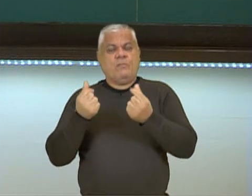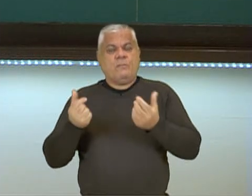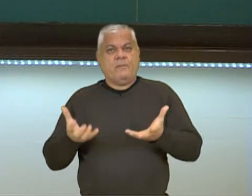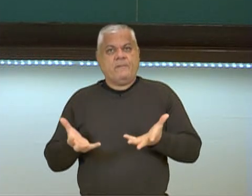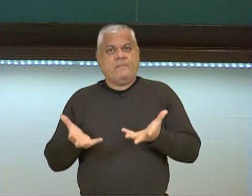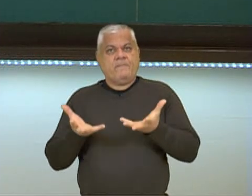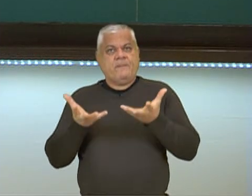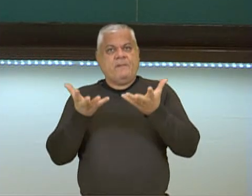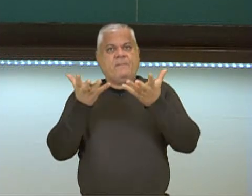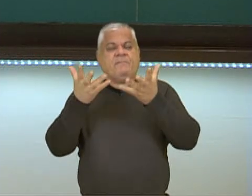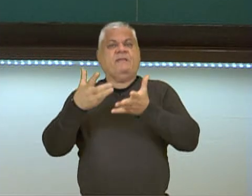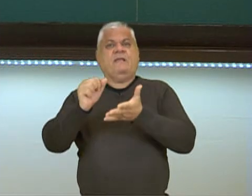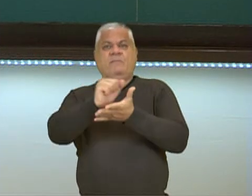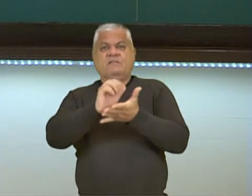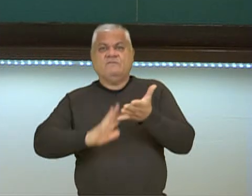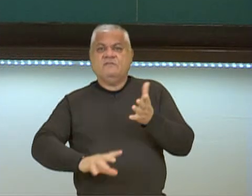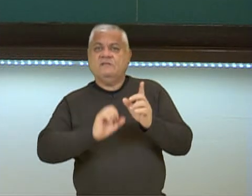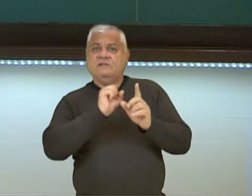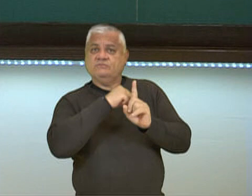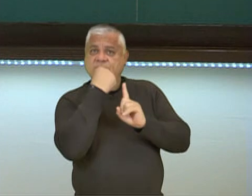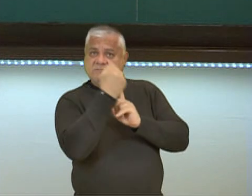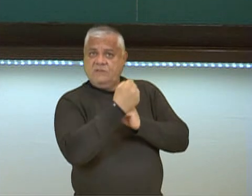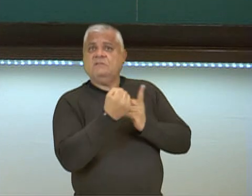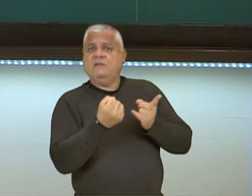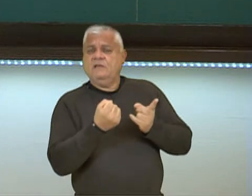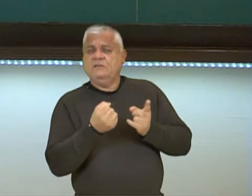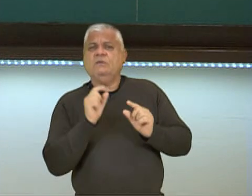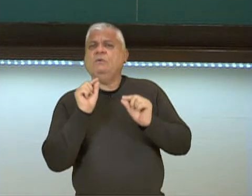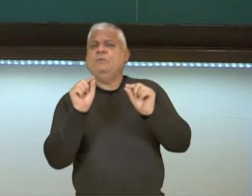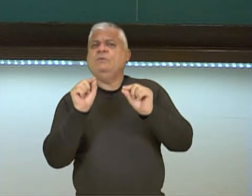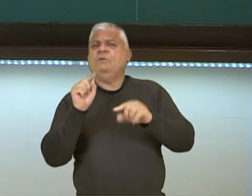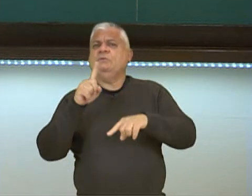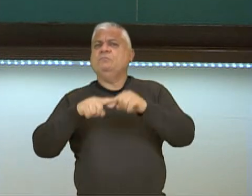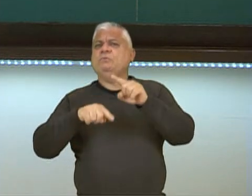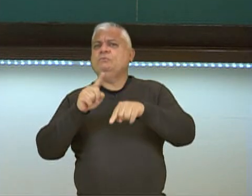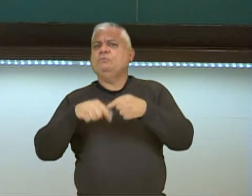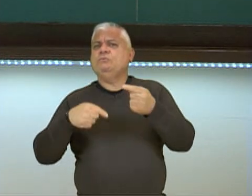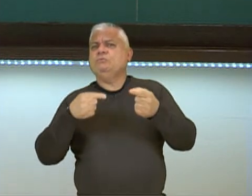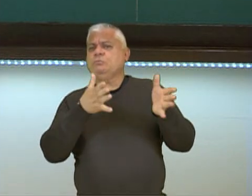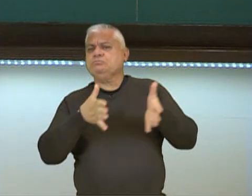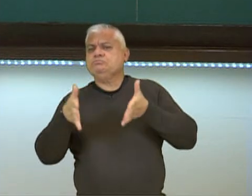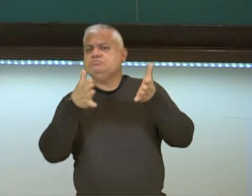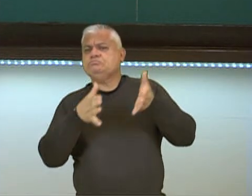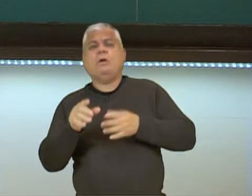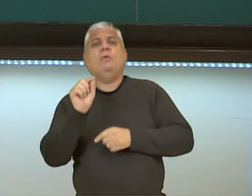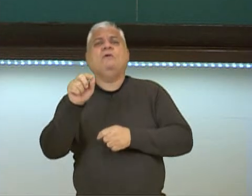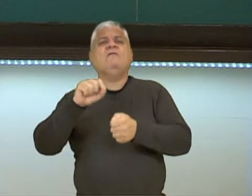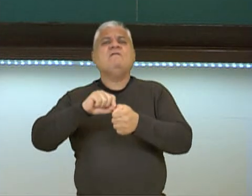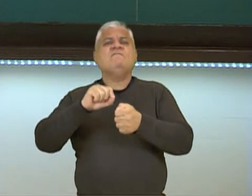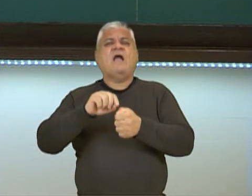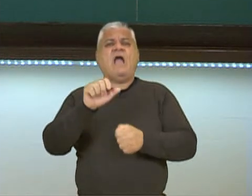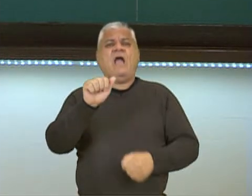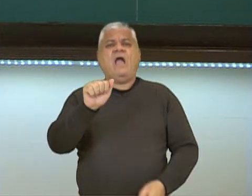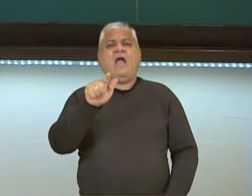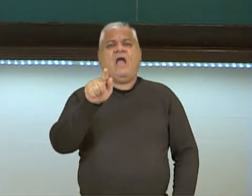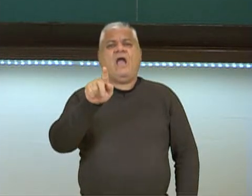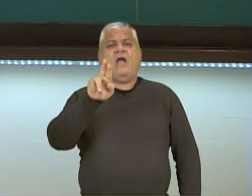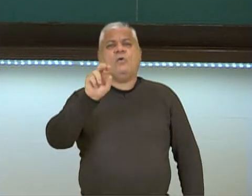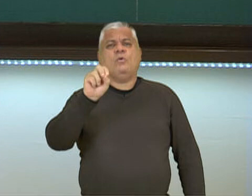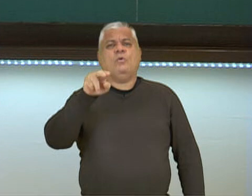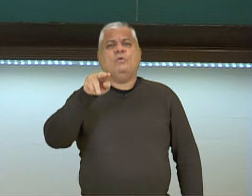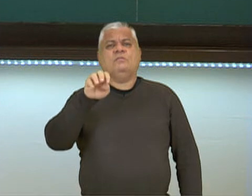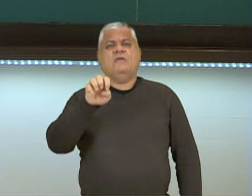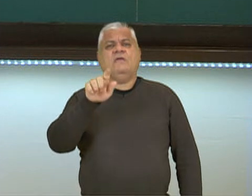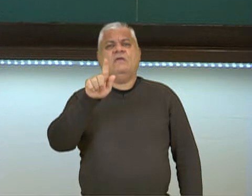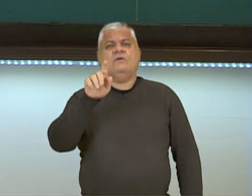as atividades da sociedade em geral, o que se produz ou o que se faz no agronegócio que tem a ver